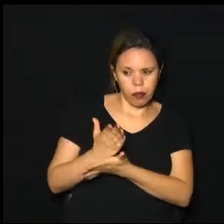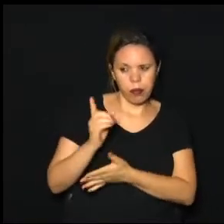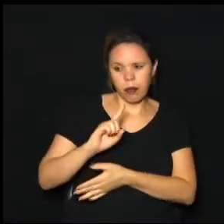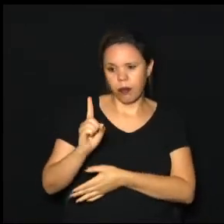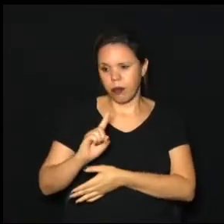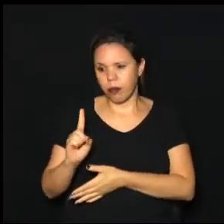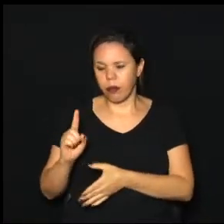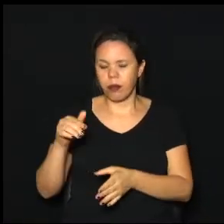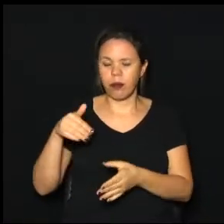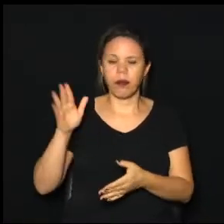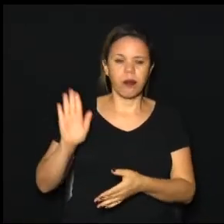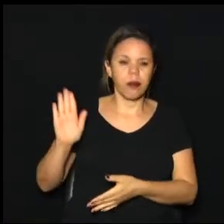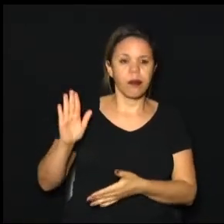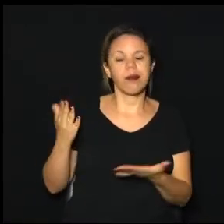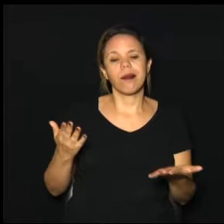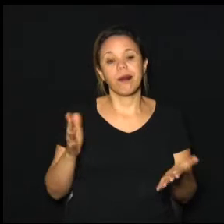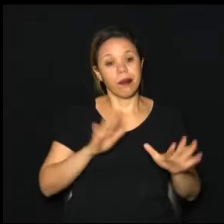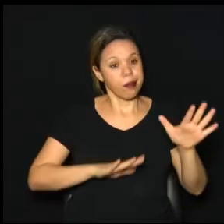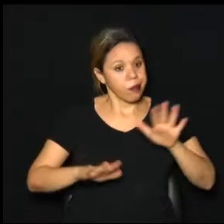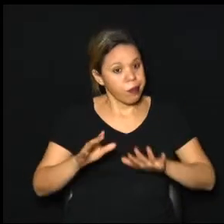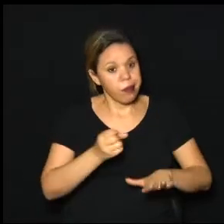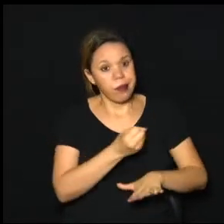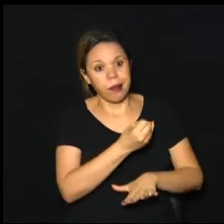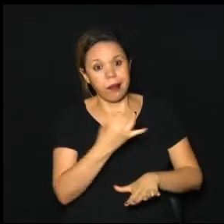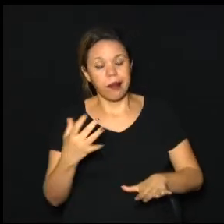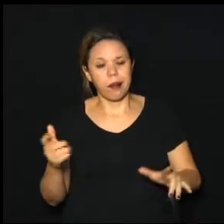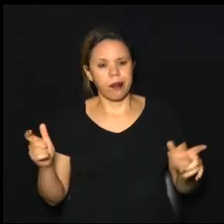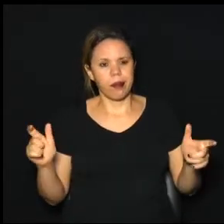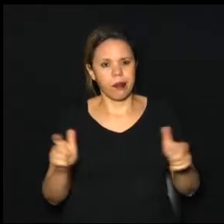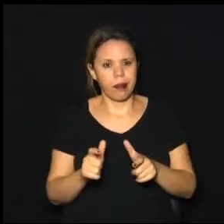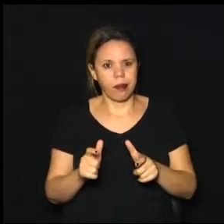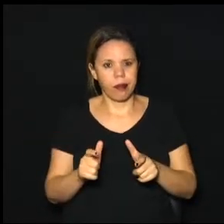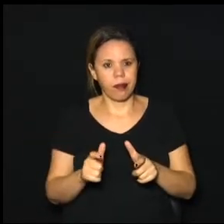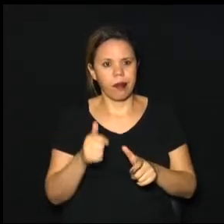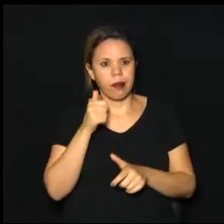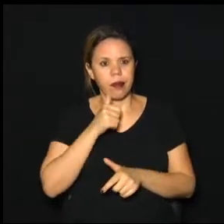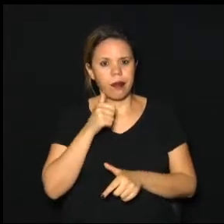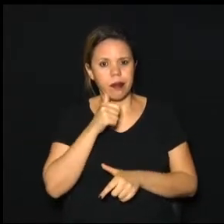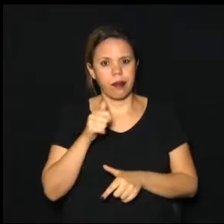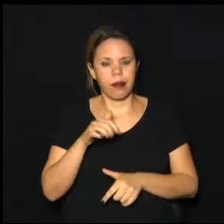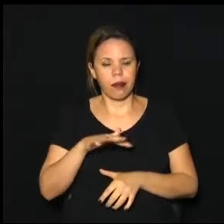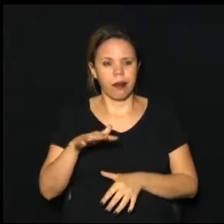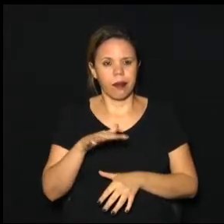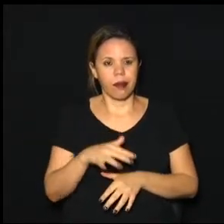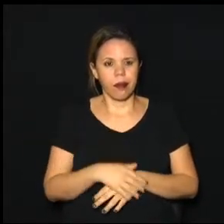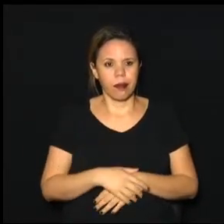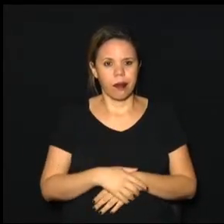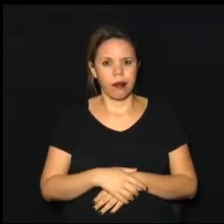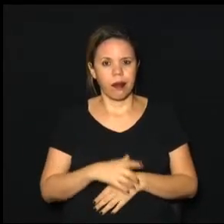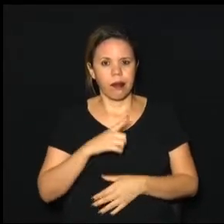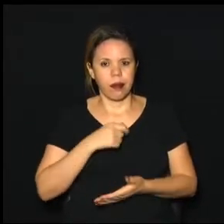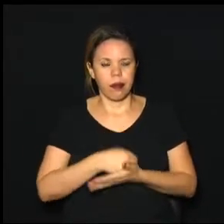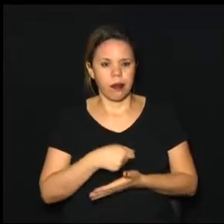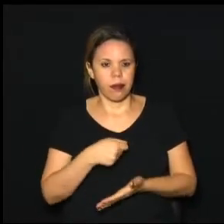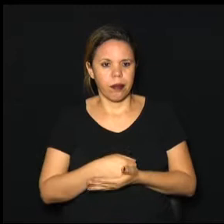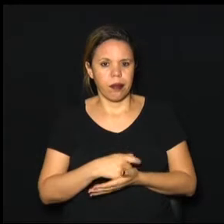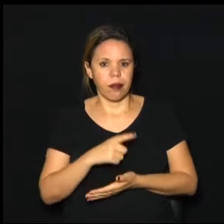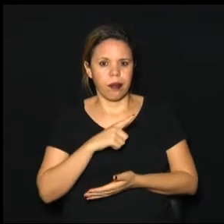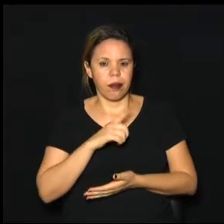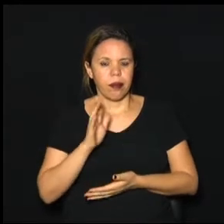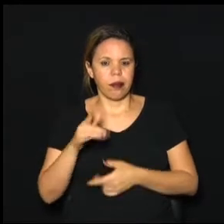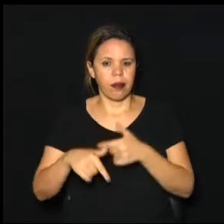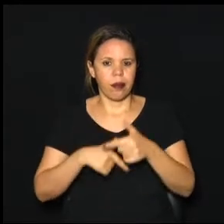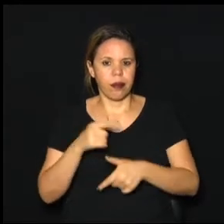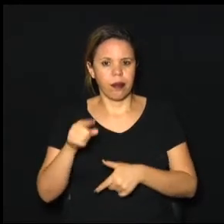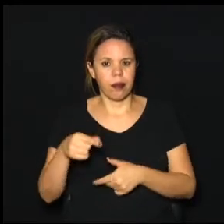pré-candidatos, tem que tomar cuidado com a quantidade mínima de mulheres, não é? Exige, quem já trabalha